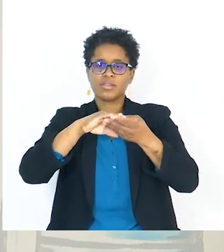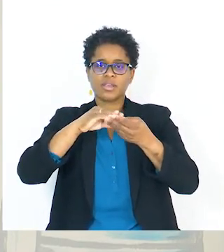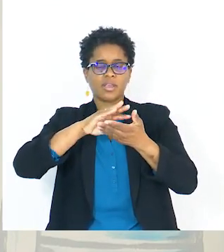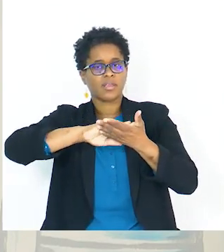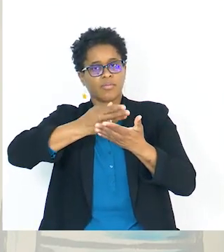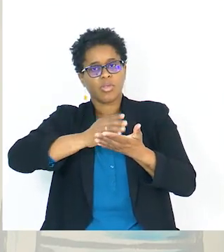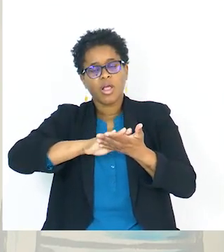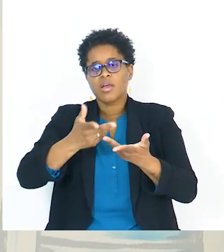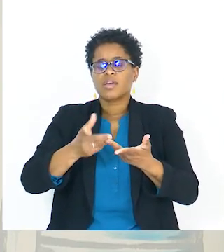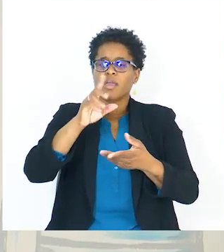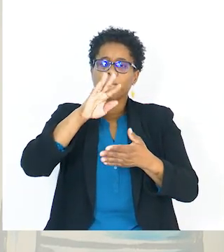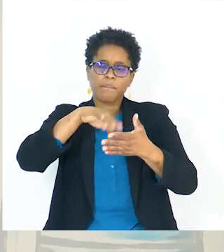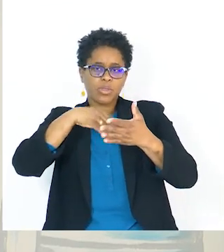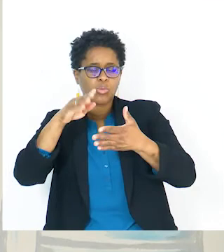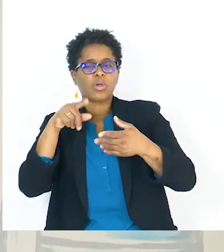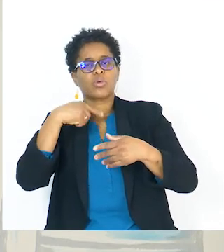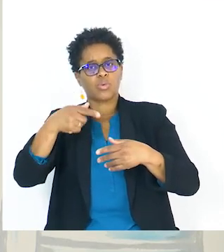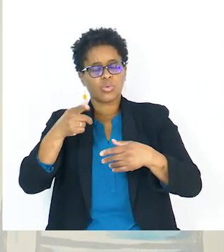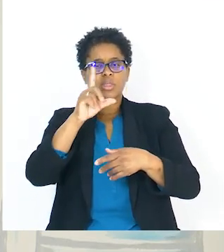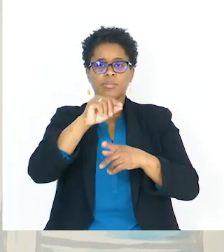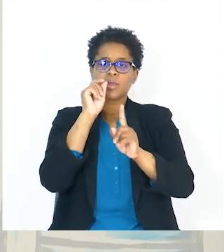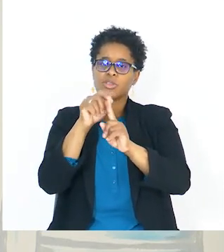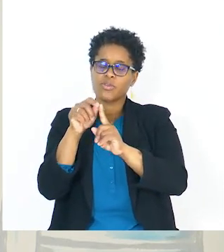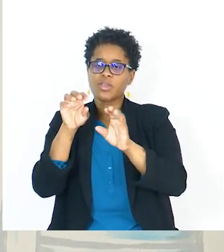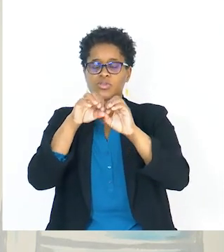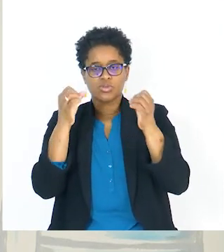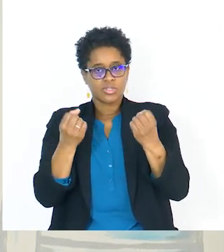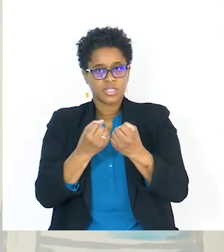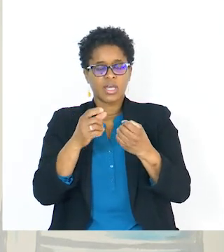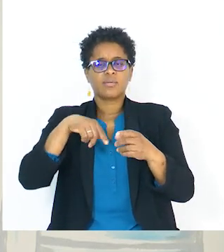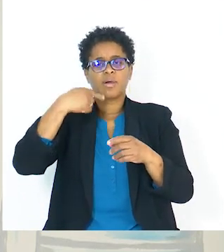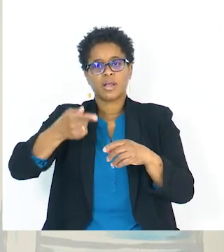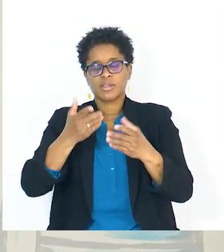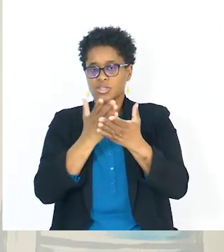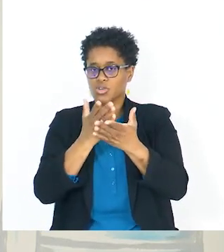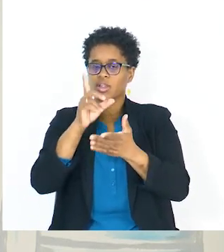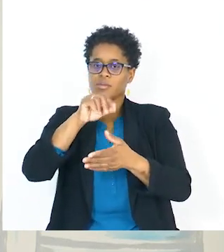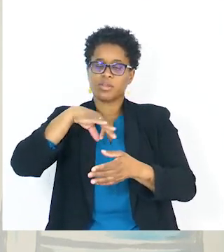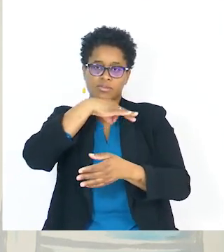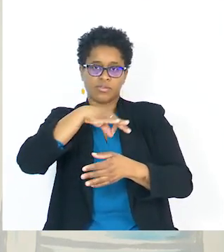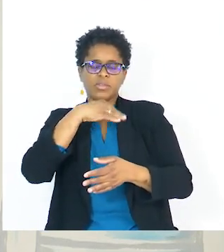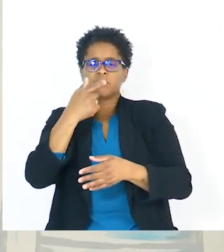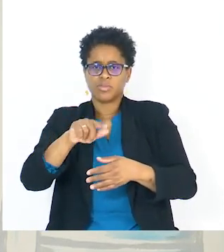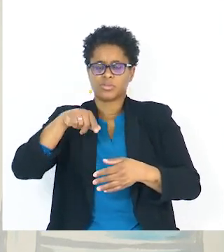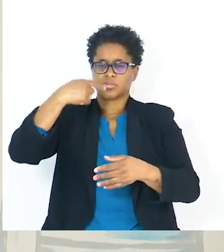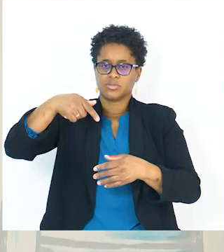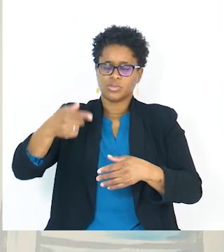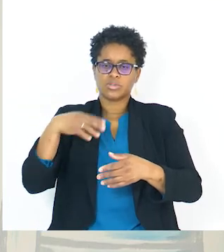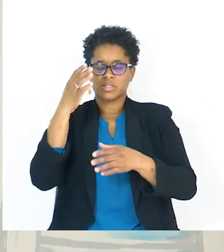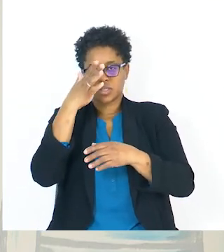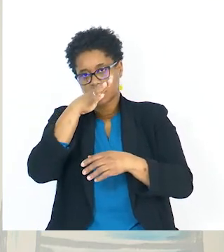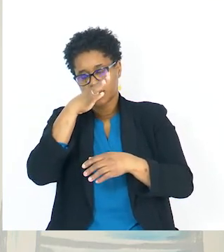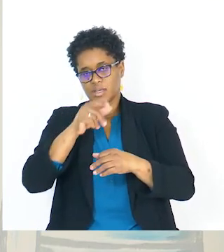entre outras. Também identificamos que na sociedade, além da escola e da família, temos